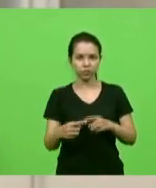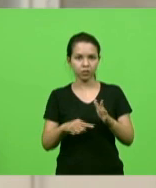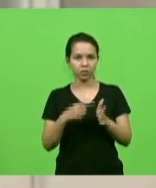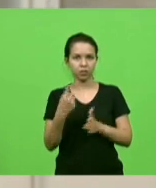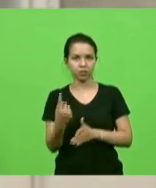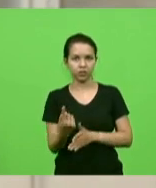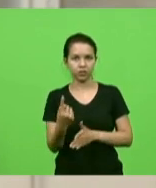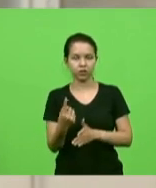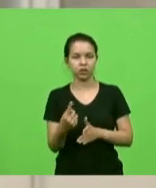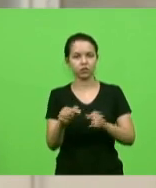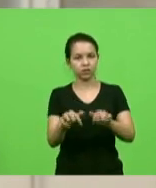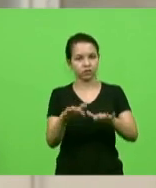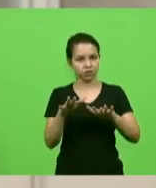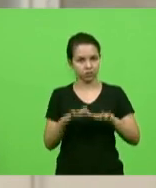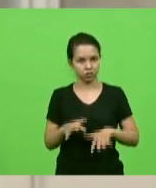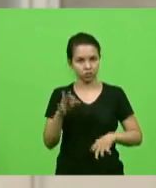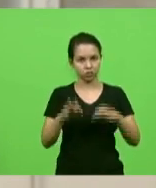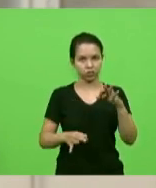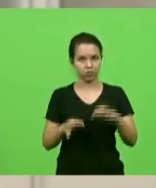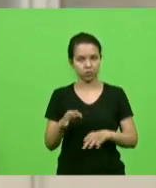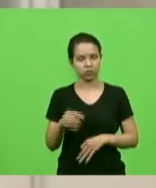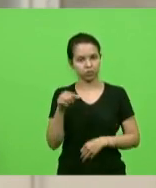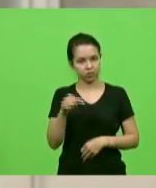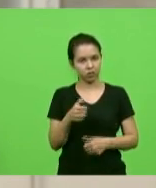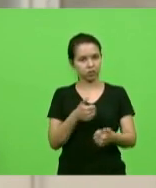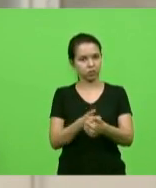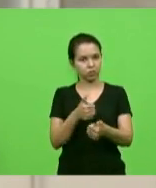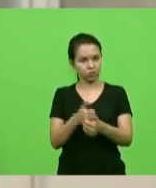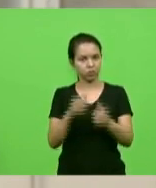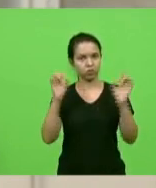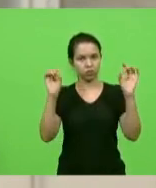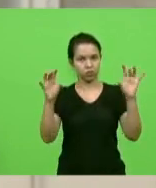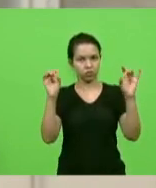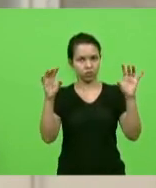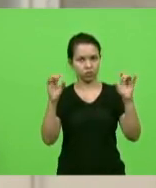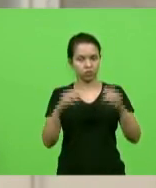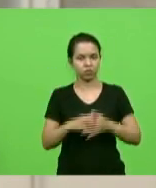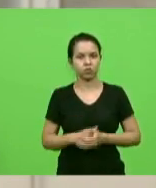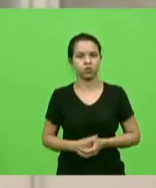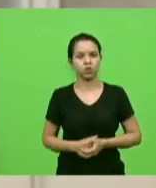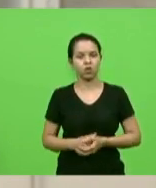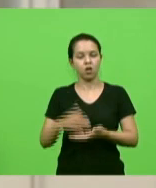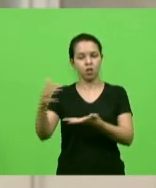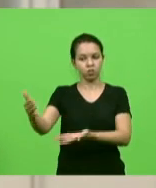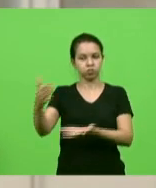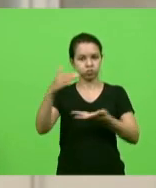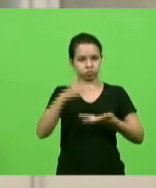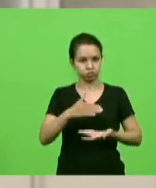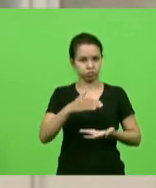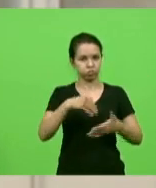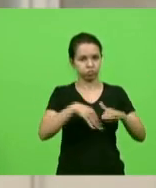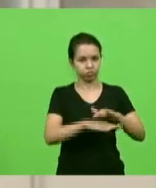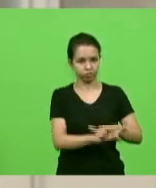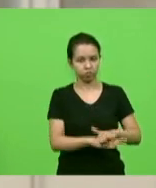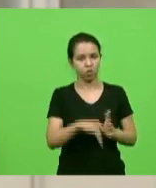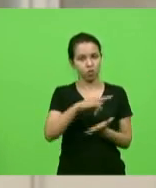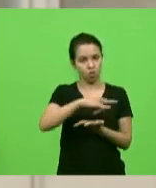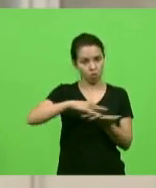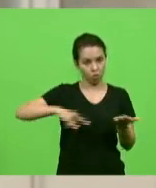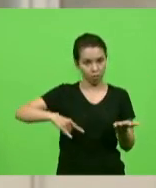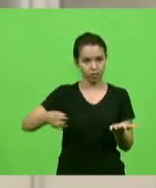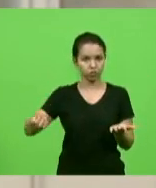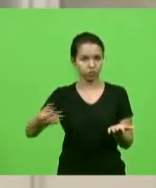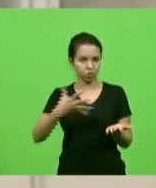primeira sessão do julgamento neste tribunal especial trouxe aos autos documento no o intuito de